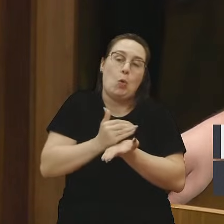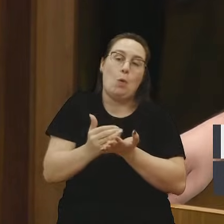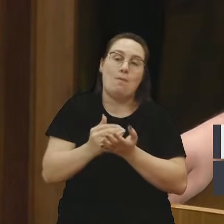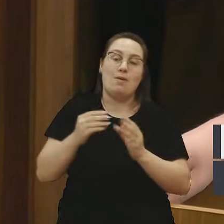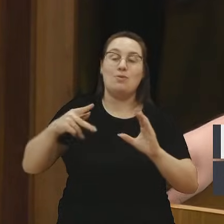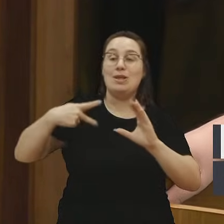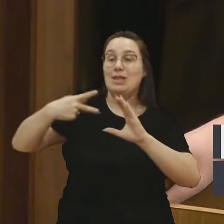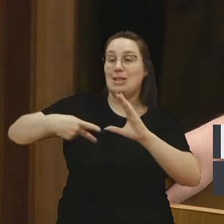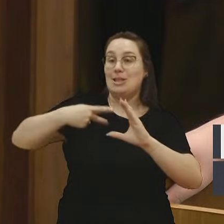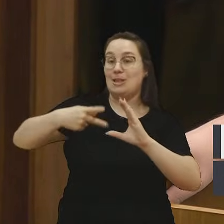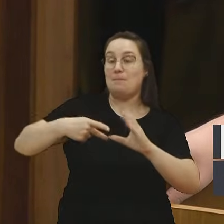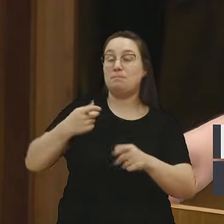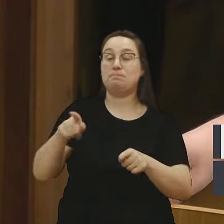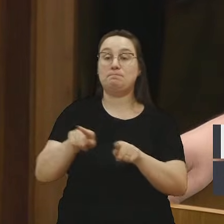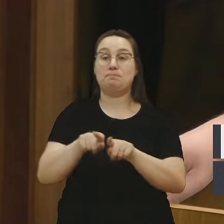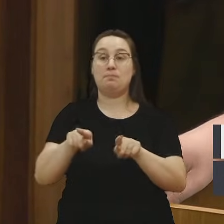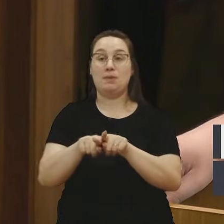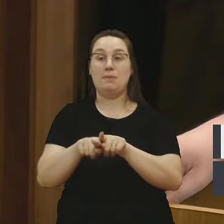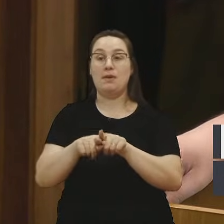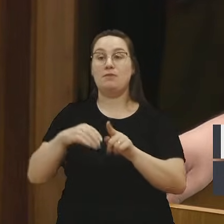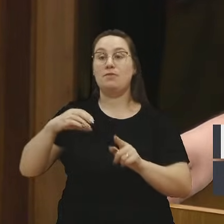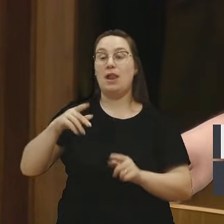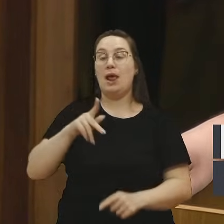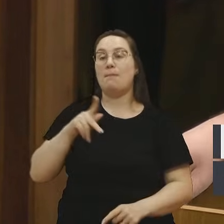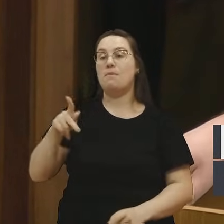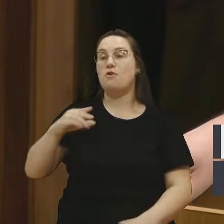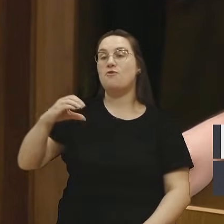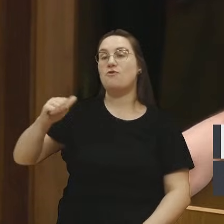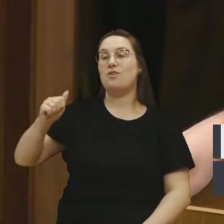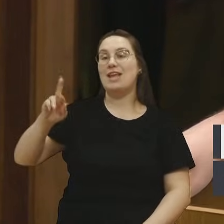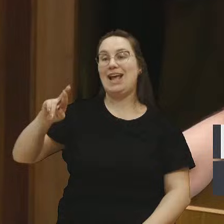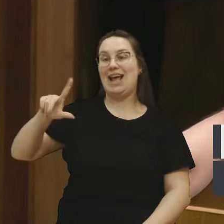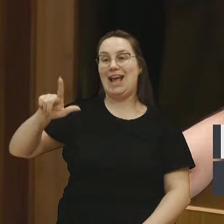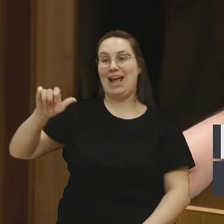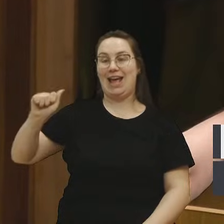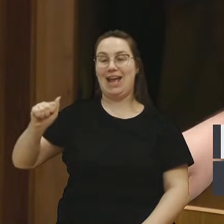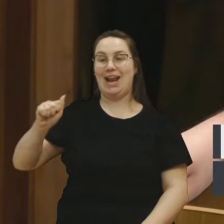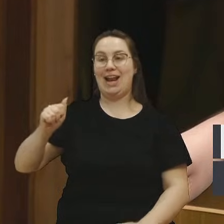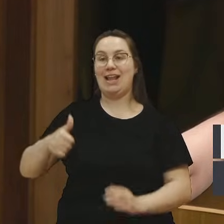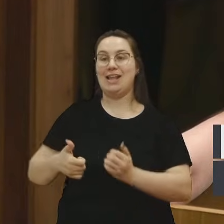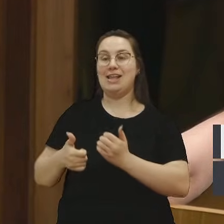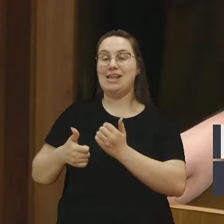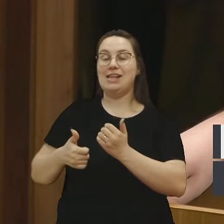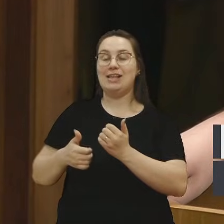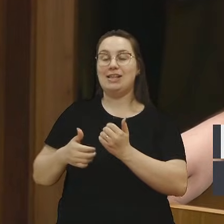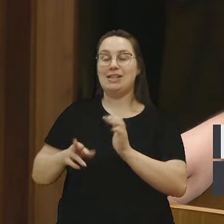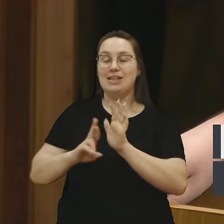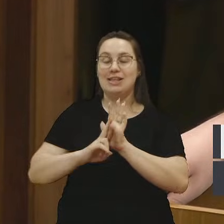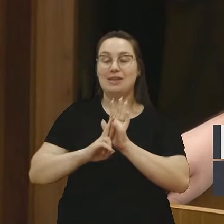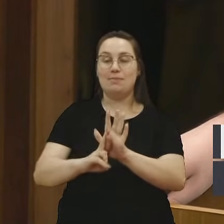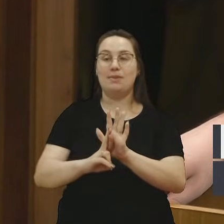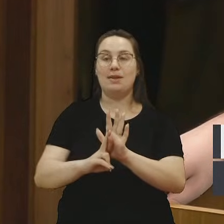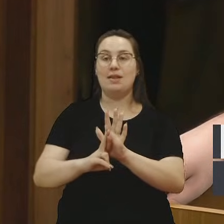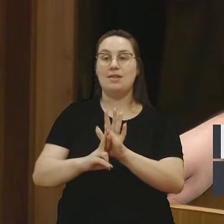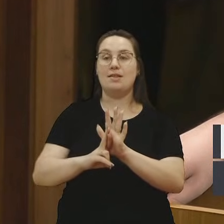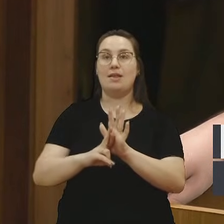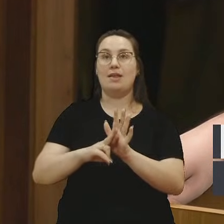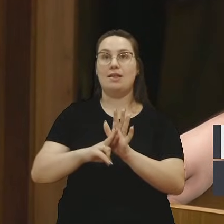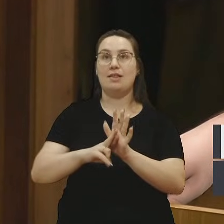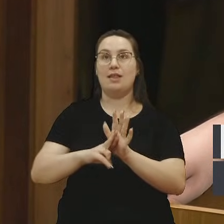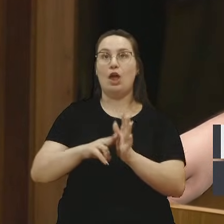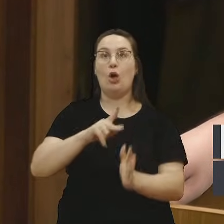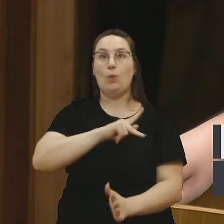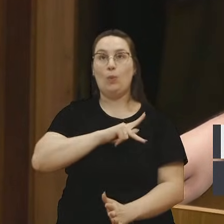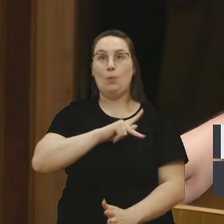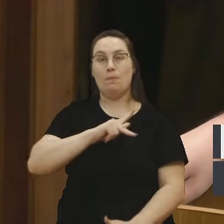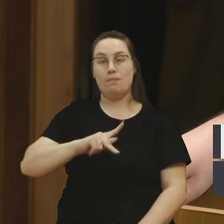Povo. E também quero mencionar aqui a Carla Preto, que representa, como primeira vice-presidente aqui o nosso CREF, né, segunda região. Muito importante também a sua presença